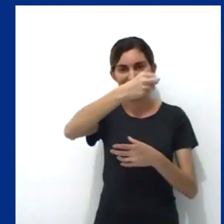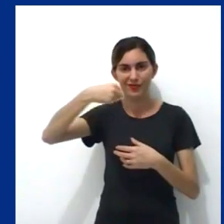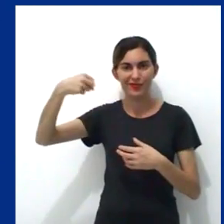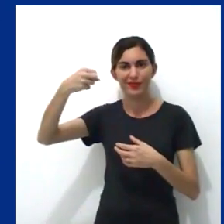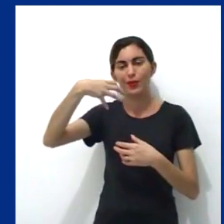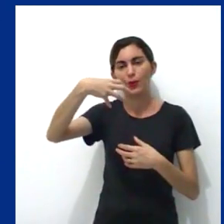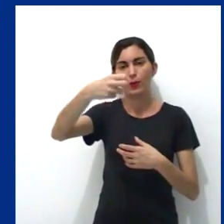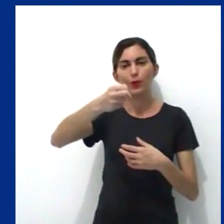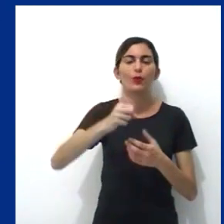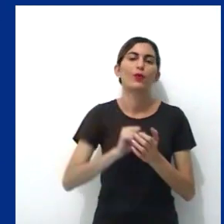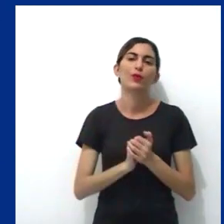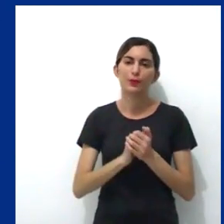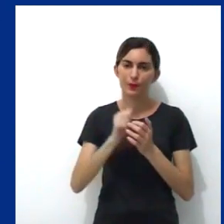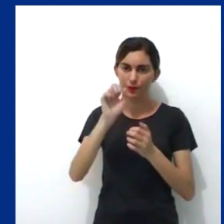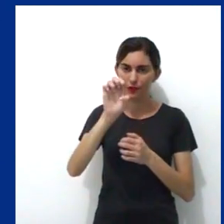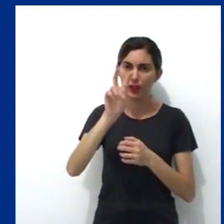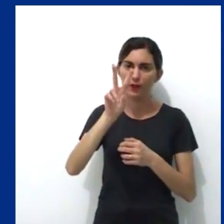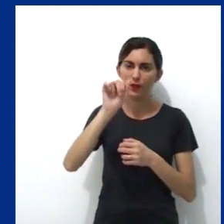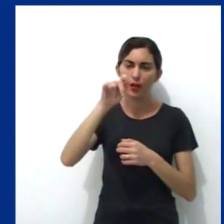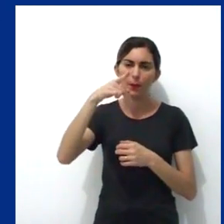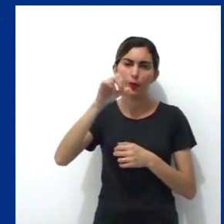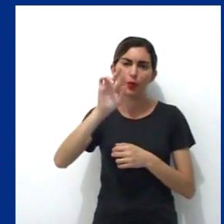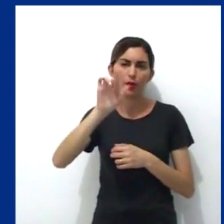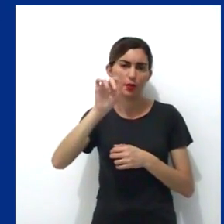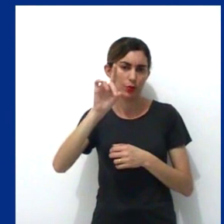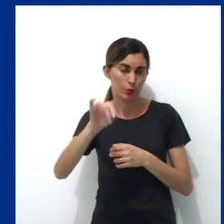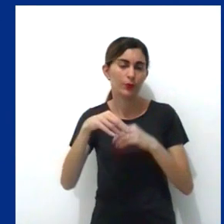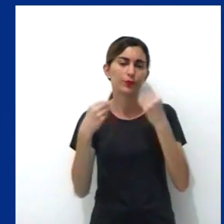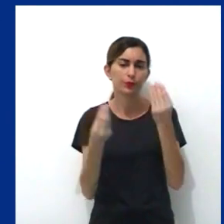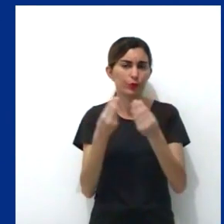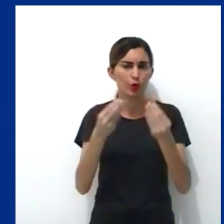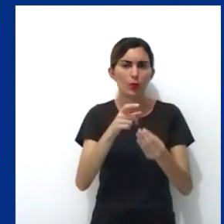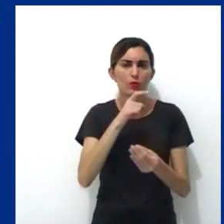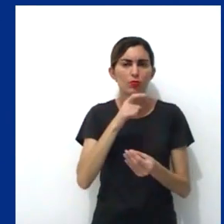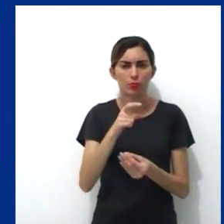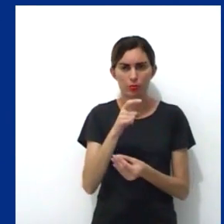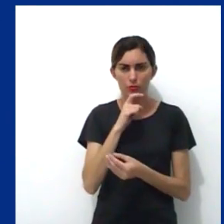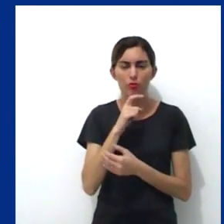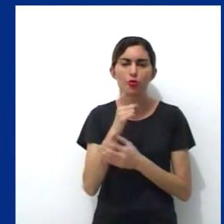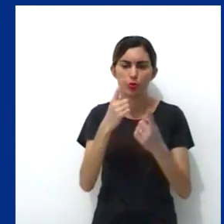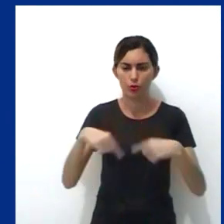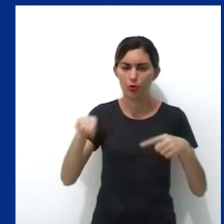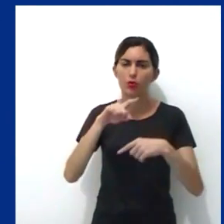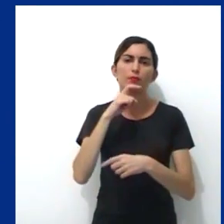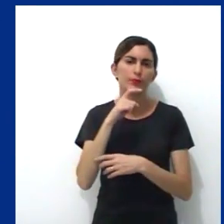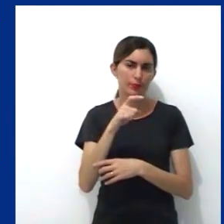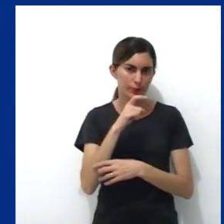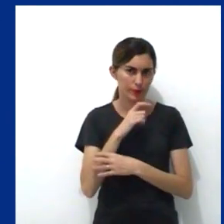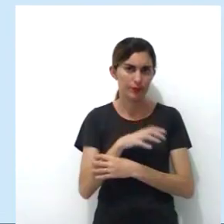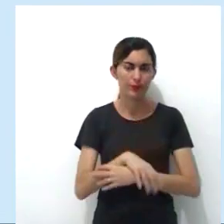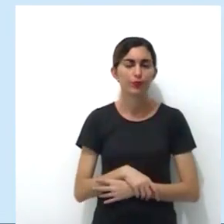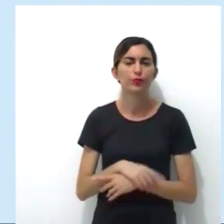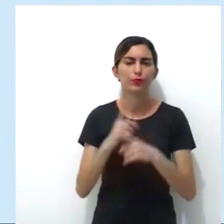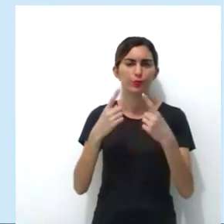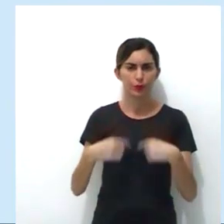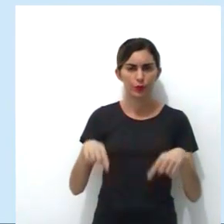evaporador, que são esses canos de metais, esse componente de metal, o